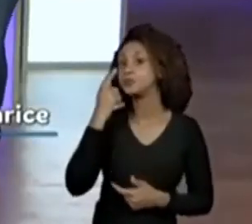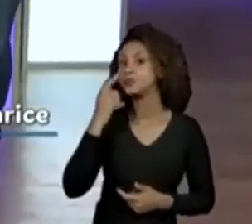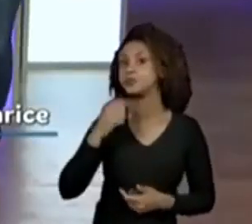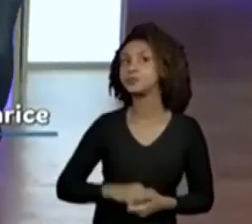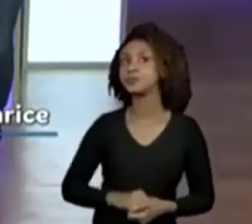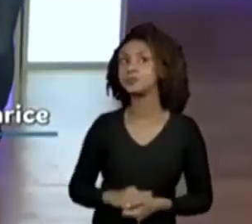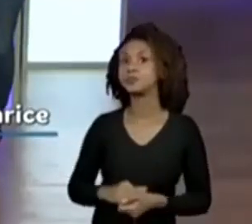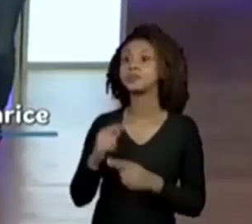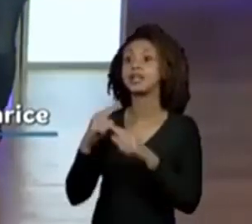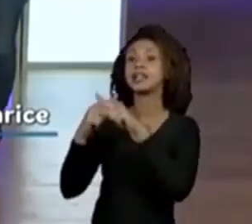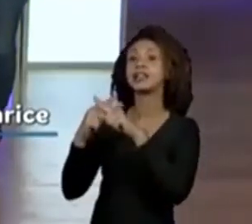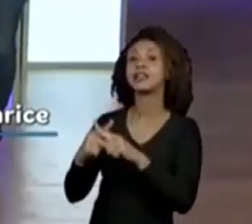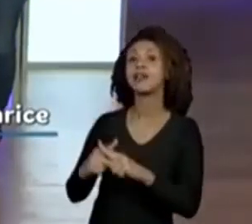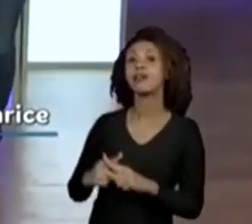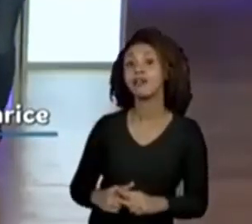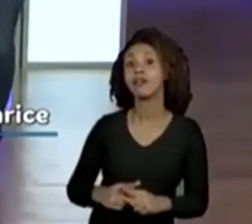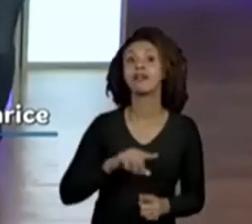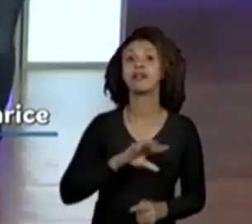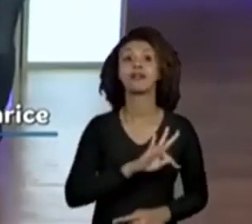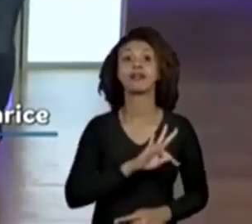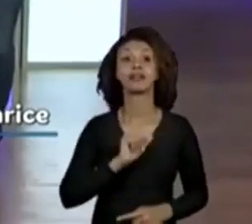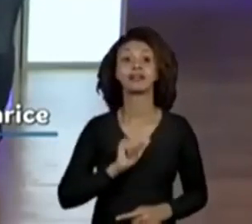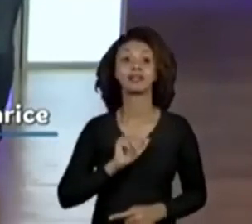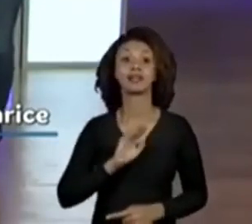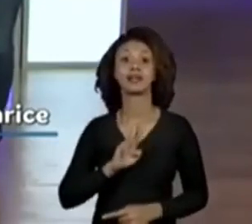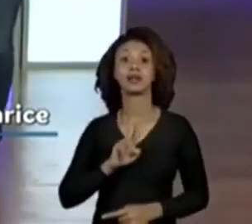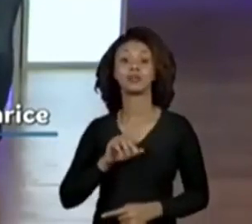A tabuada traz os resultados.